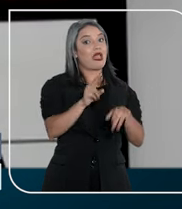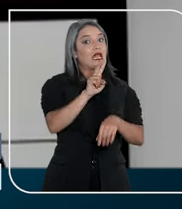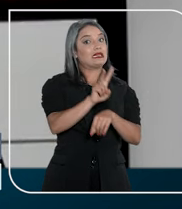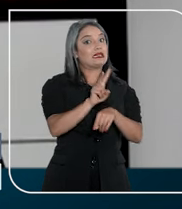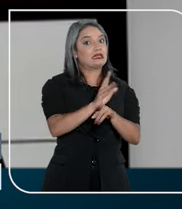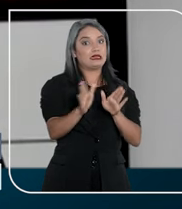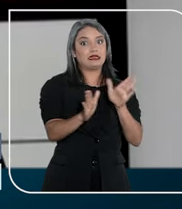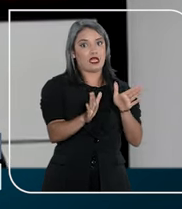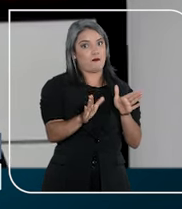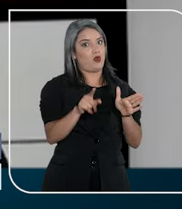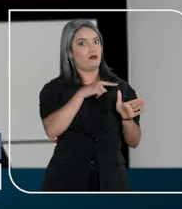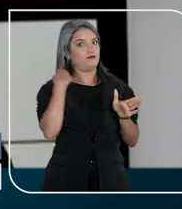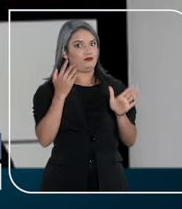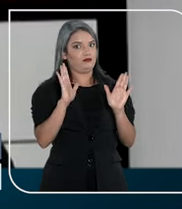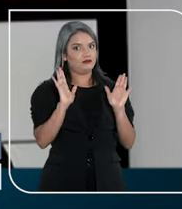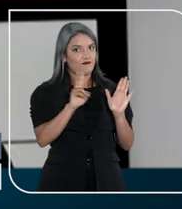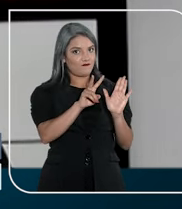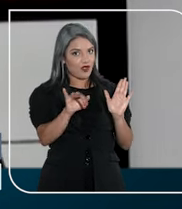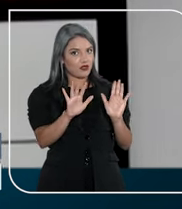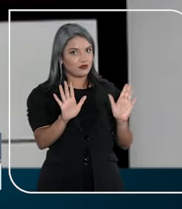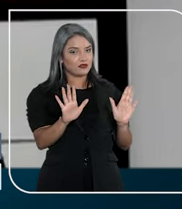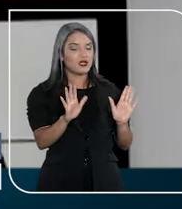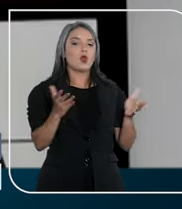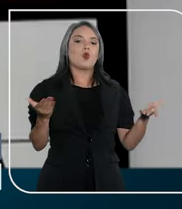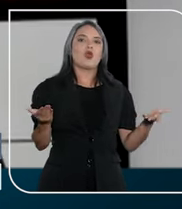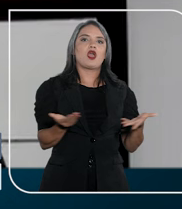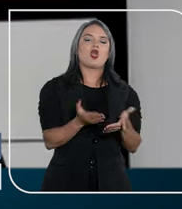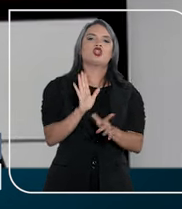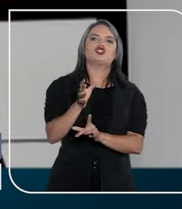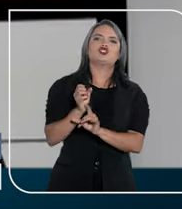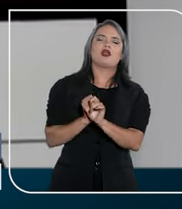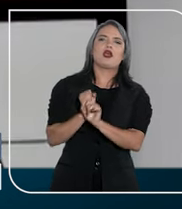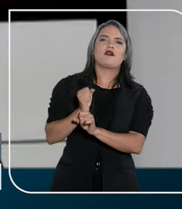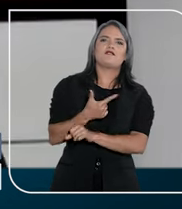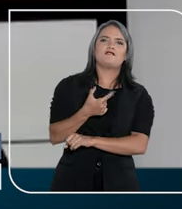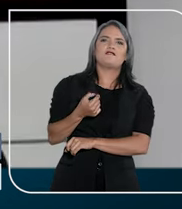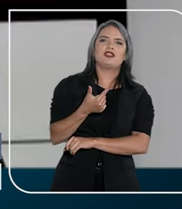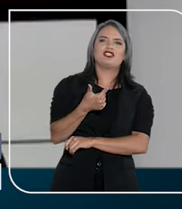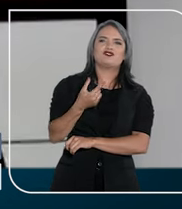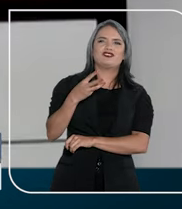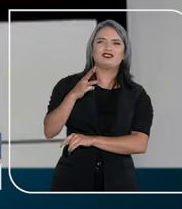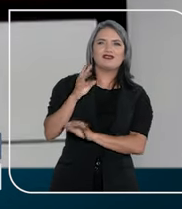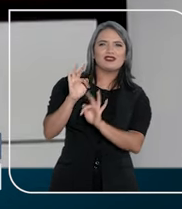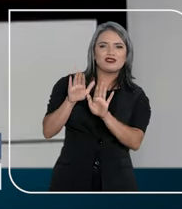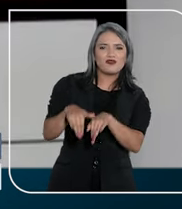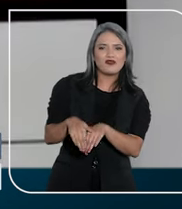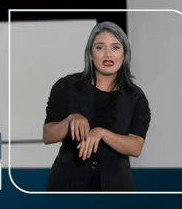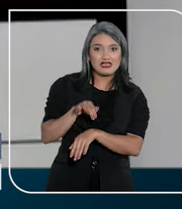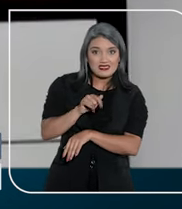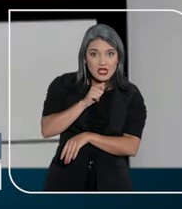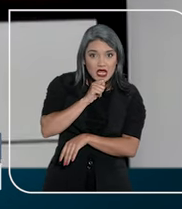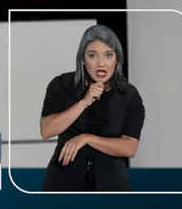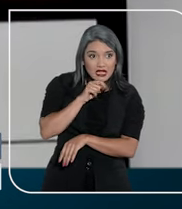temporária. Nós estamos agora finalizando o ano de 2023, se ainda tiver algum